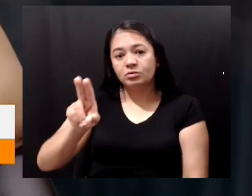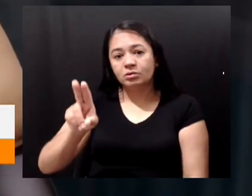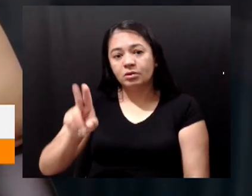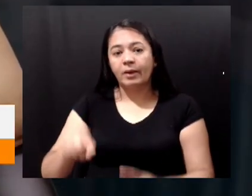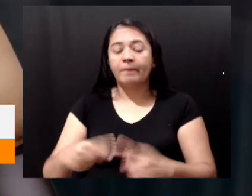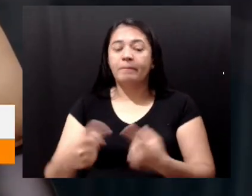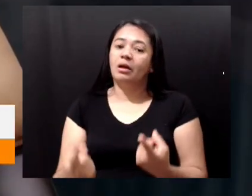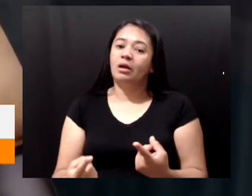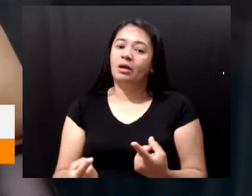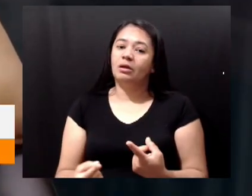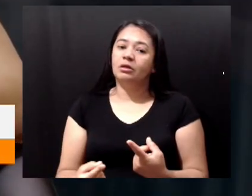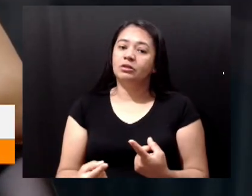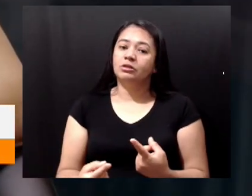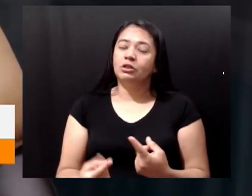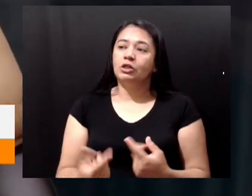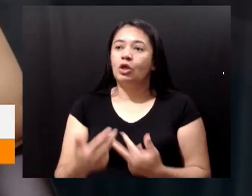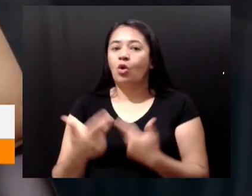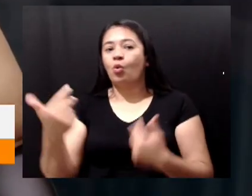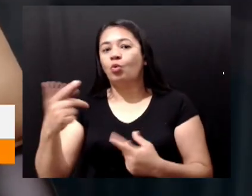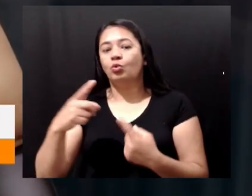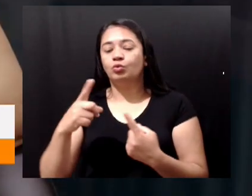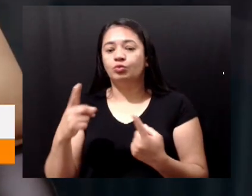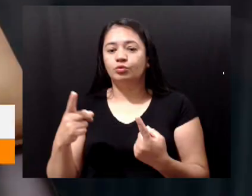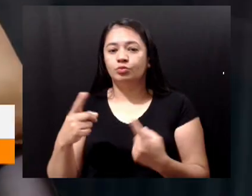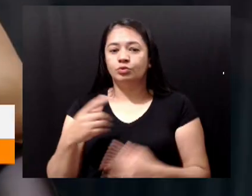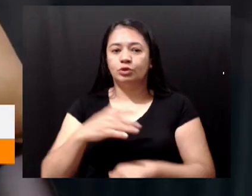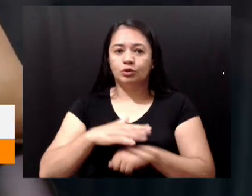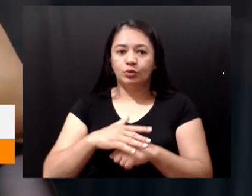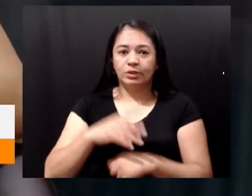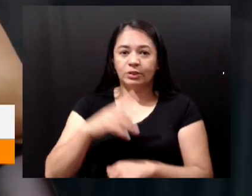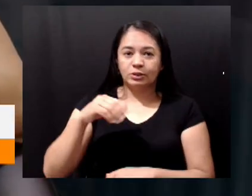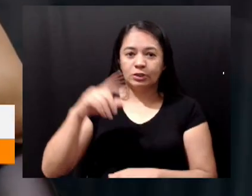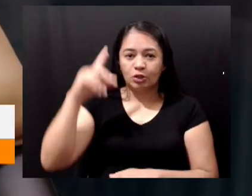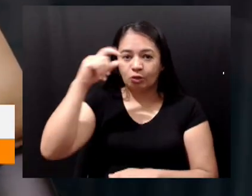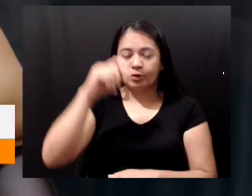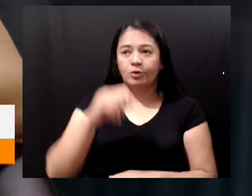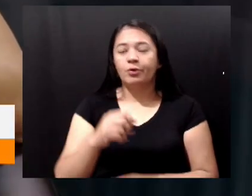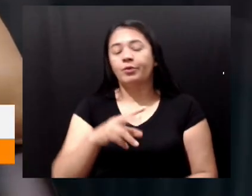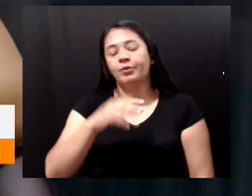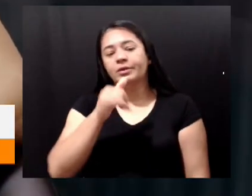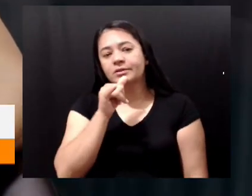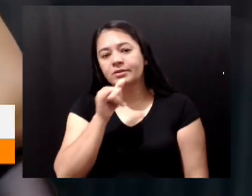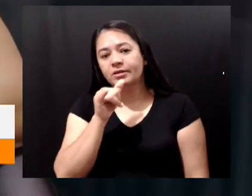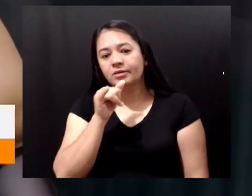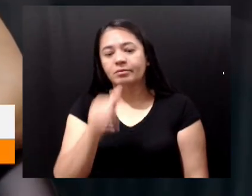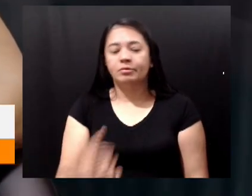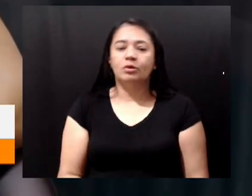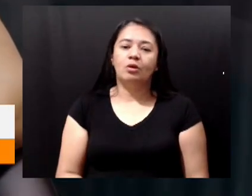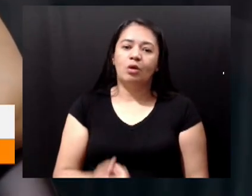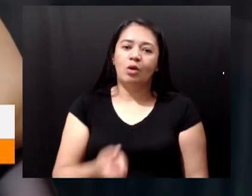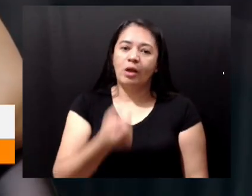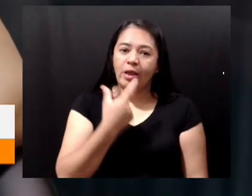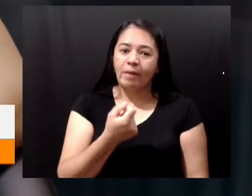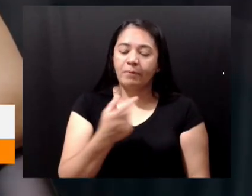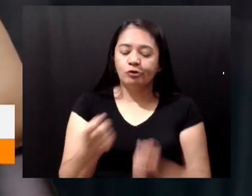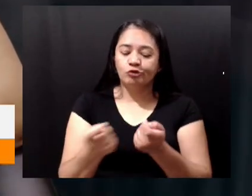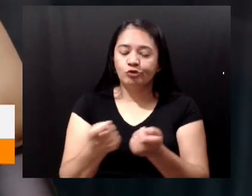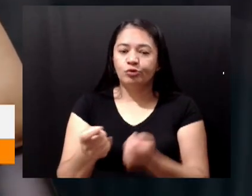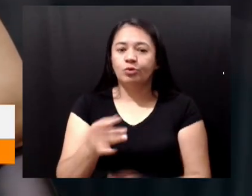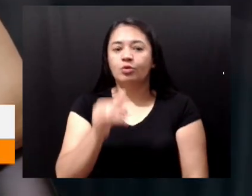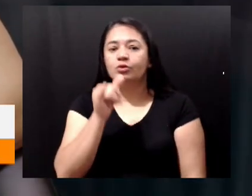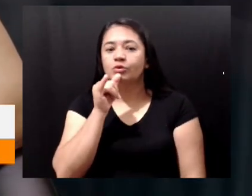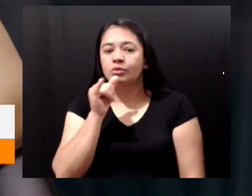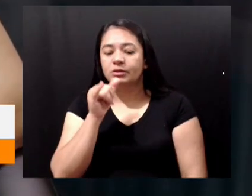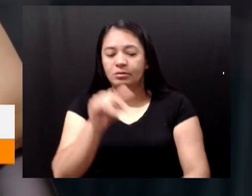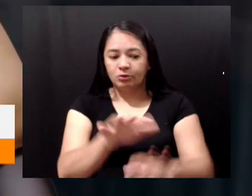pouco mais complicados, remédios um poucos mais, controlados, como é o caso, Sim, por exemplo, da psiquiatria, que as exato,